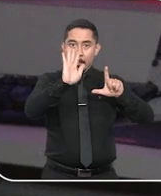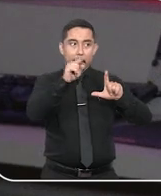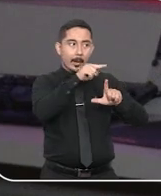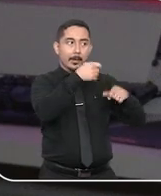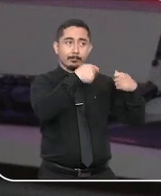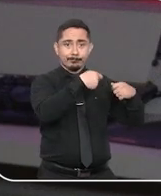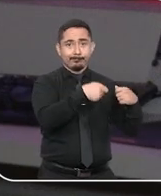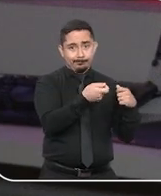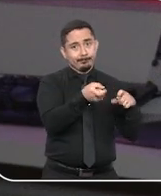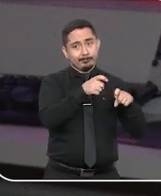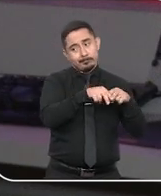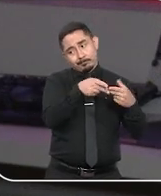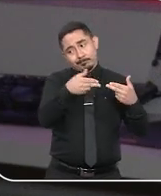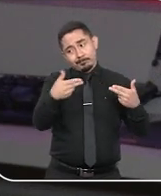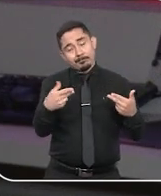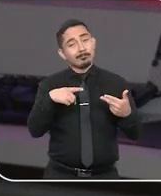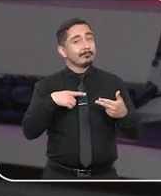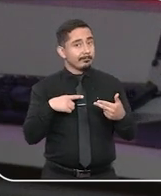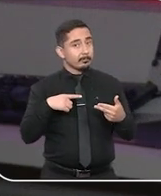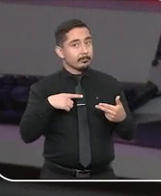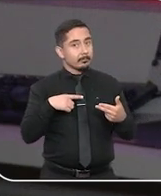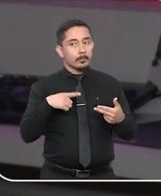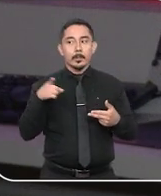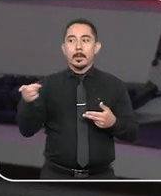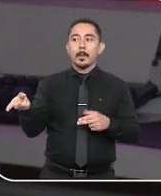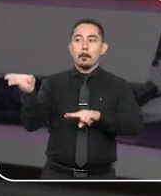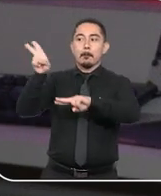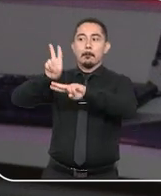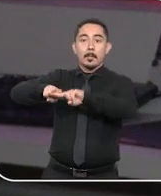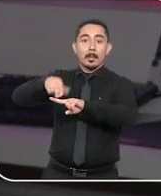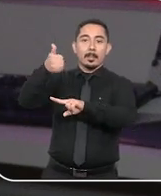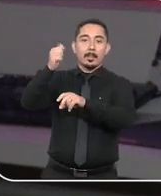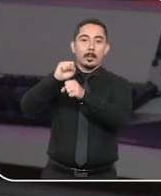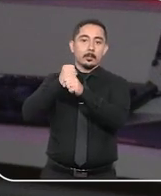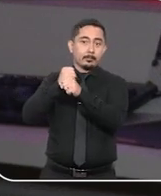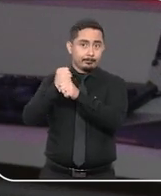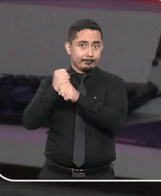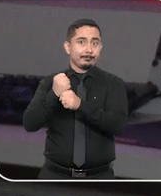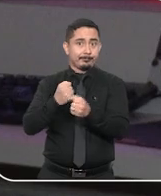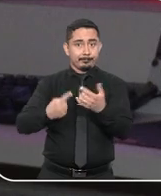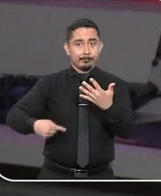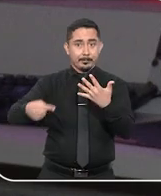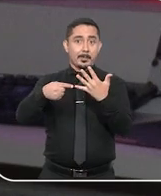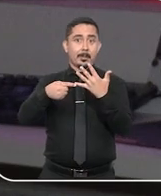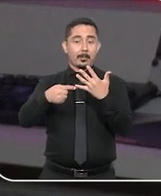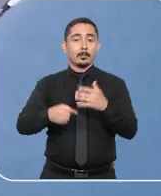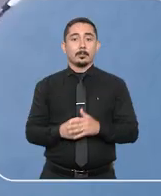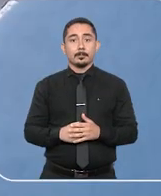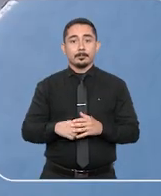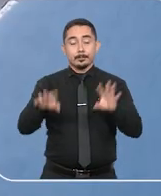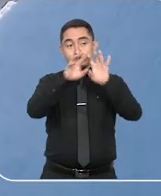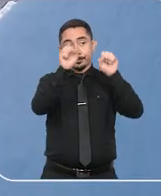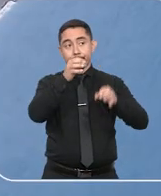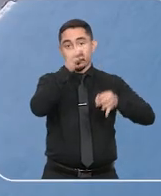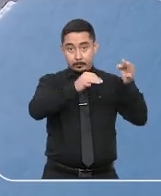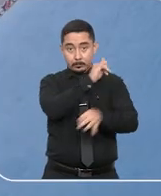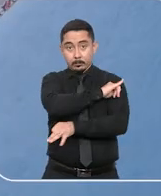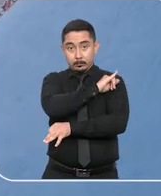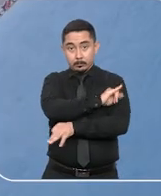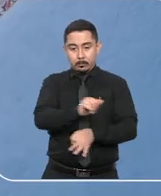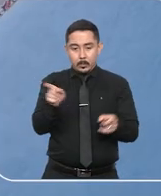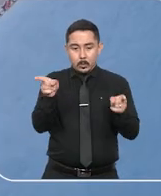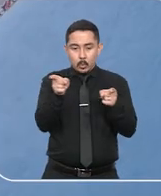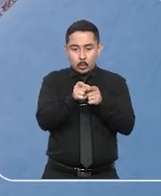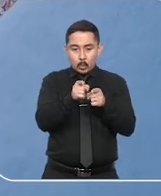atos libidinosos. O estrangeiro foi condenado a 10 anos de prisão em primeira instância. O Tribunal de Justiça do Rio